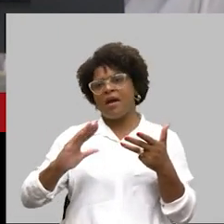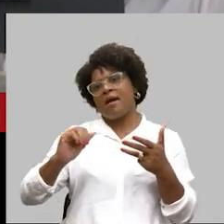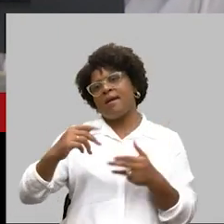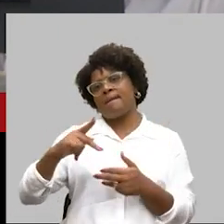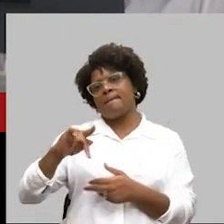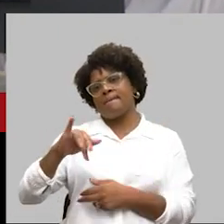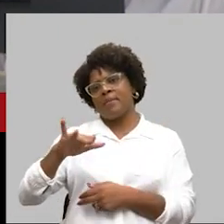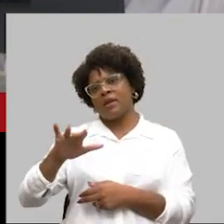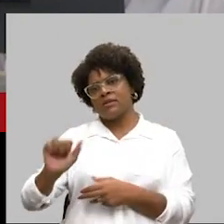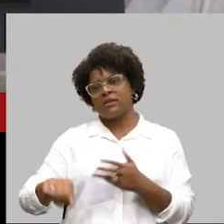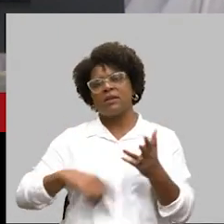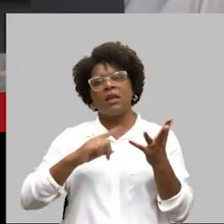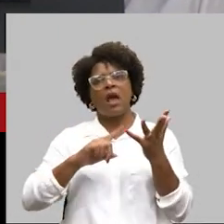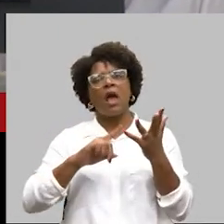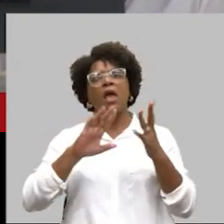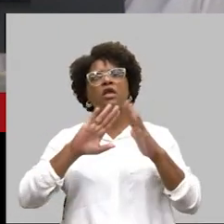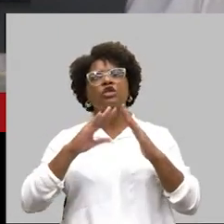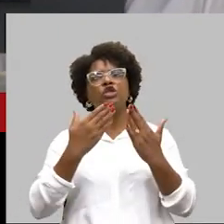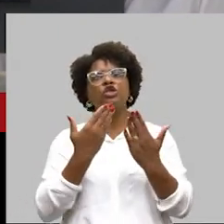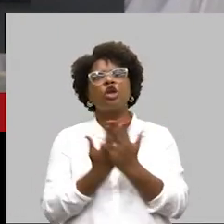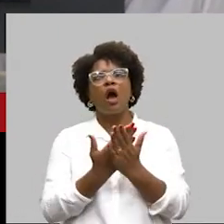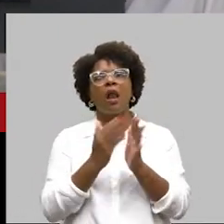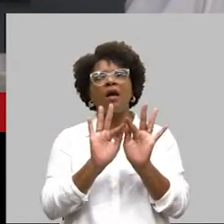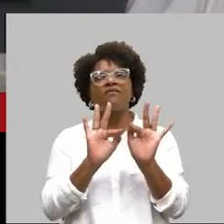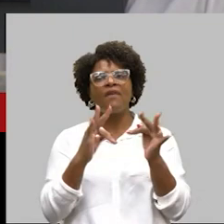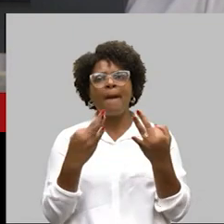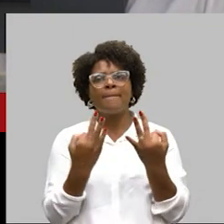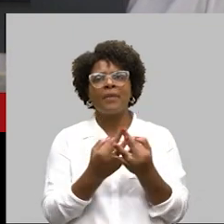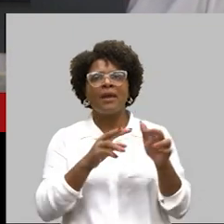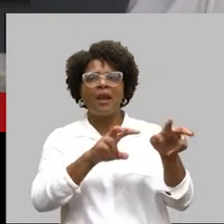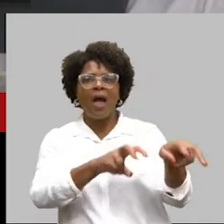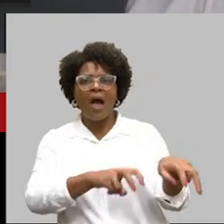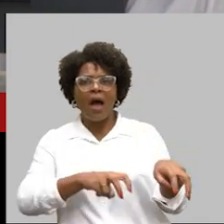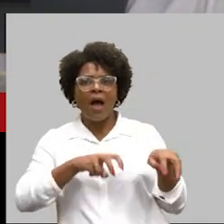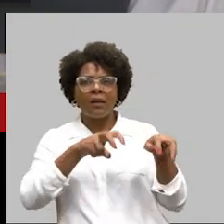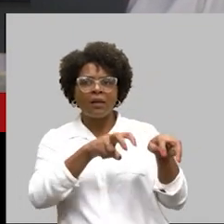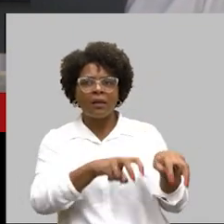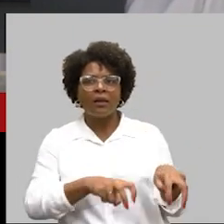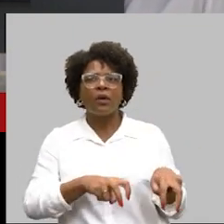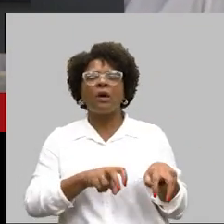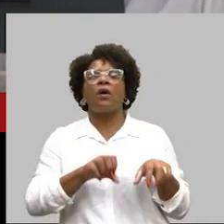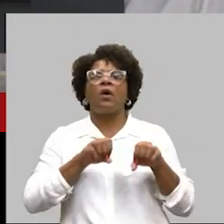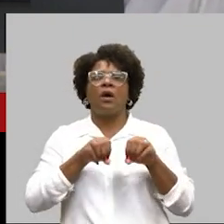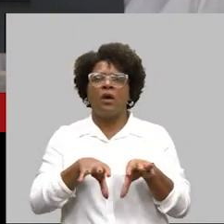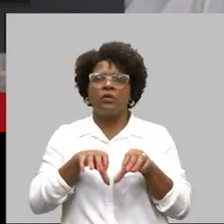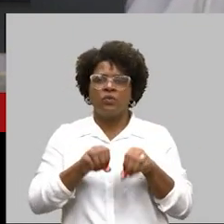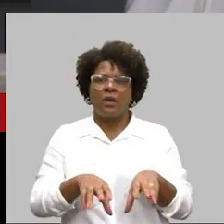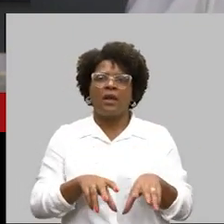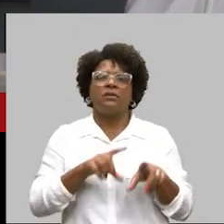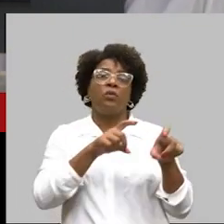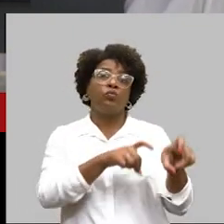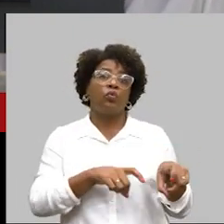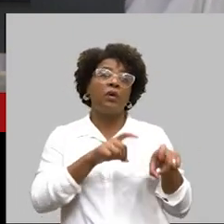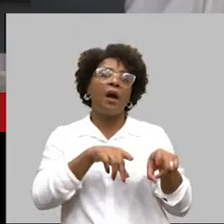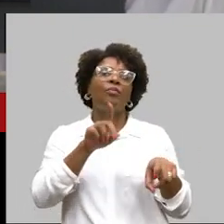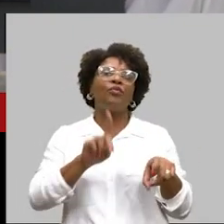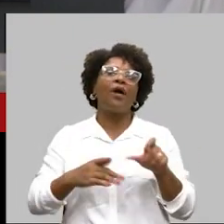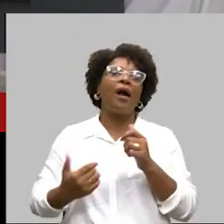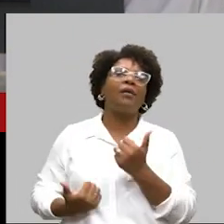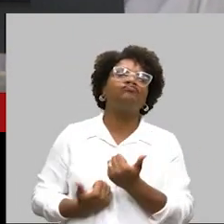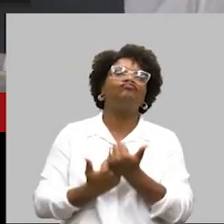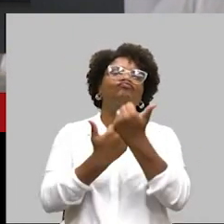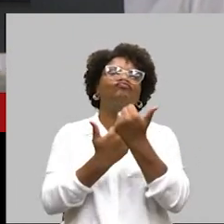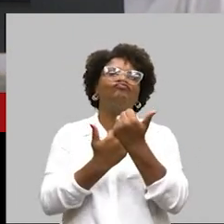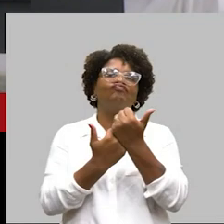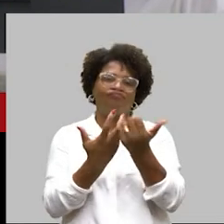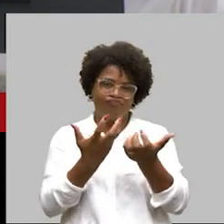família agrícola seja para a educação do campo Esta é a contribuição que desejamos dar e assim como